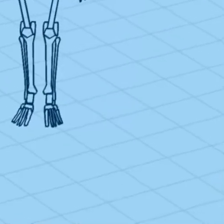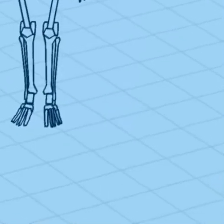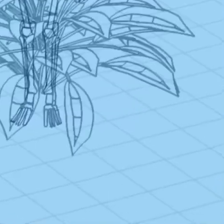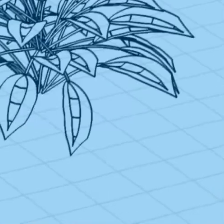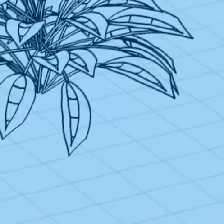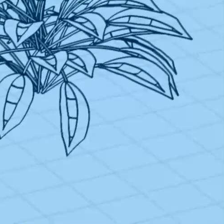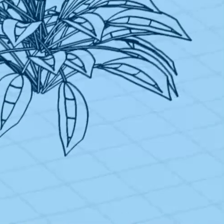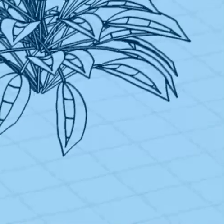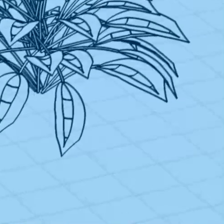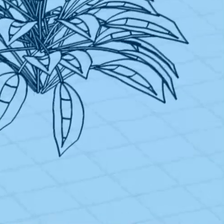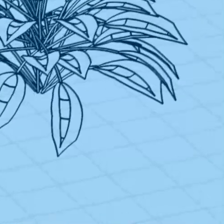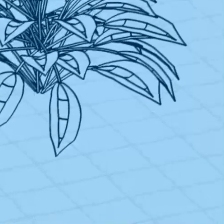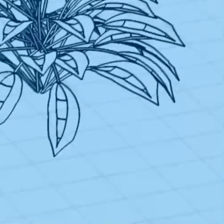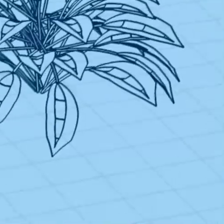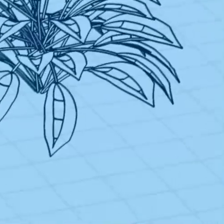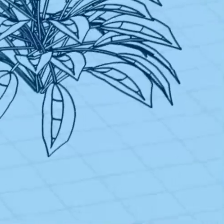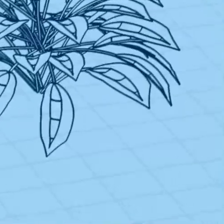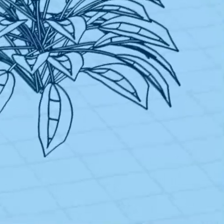e